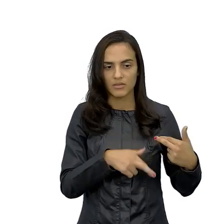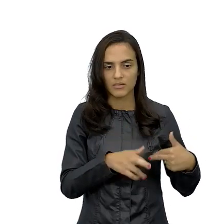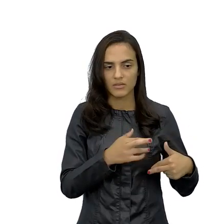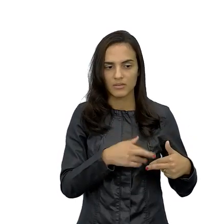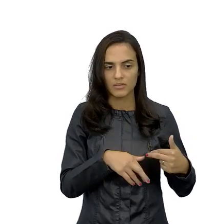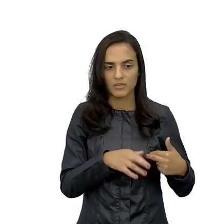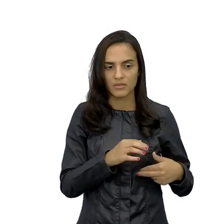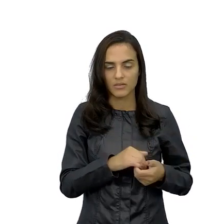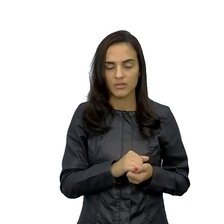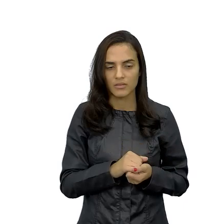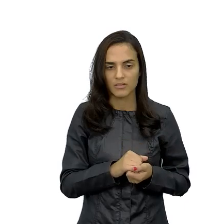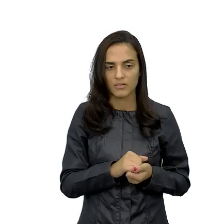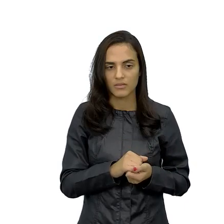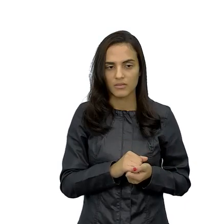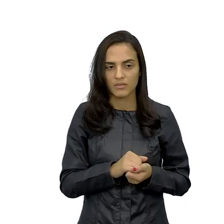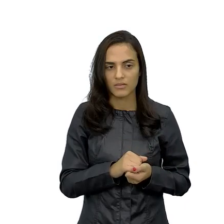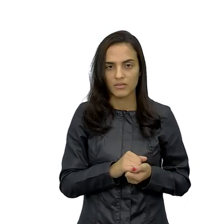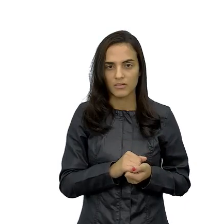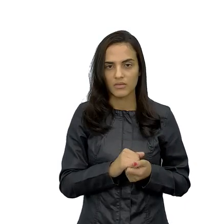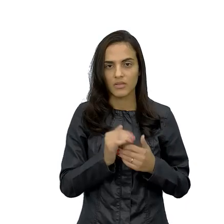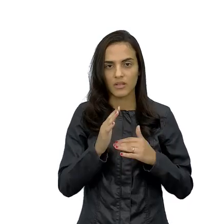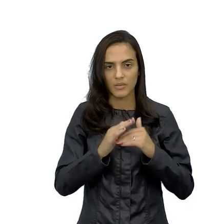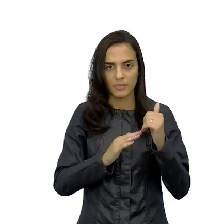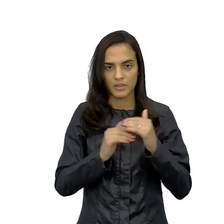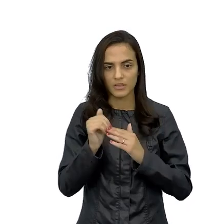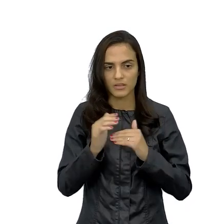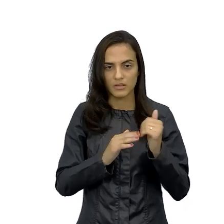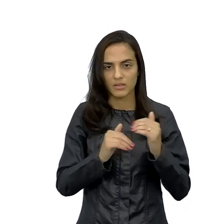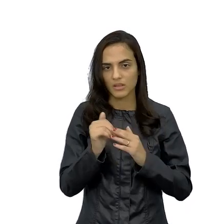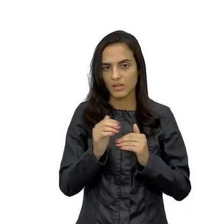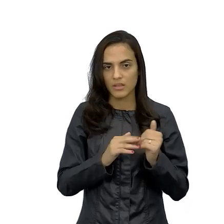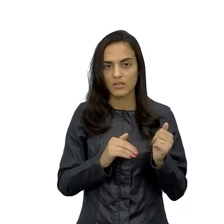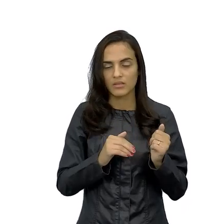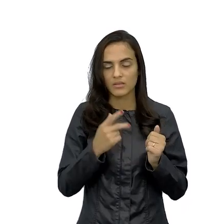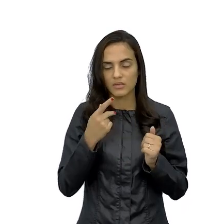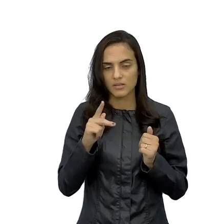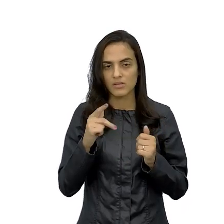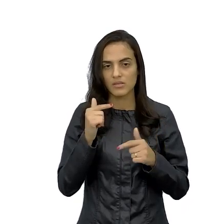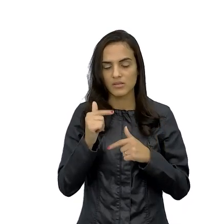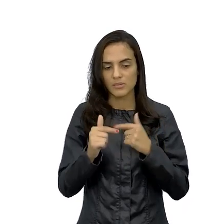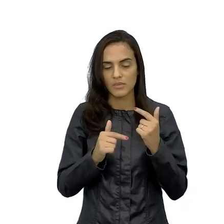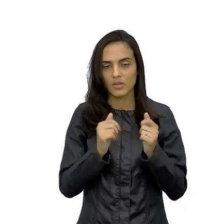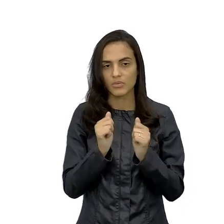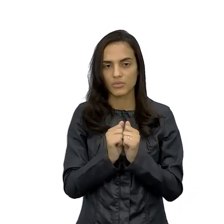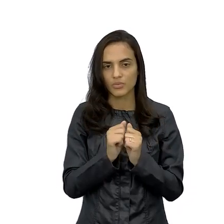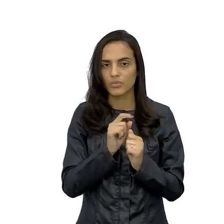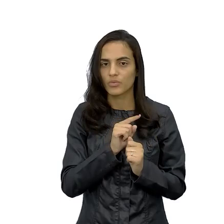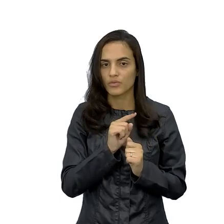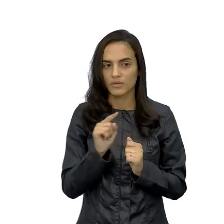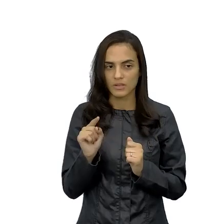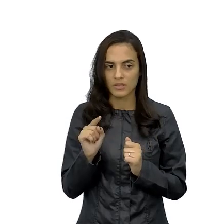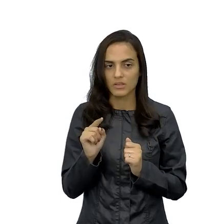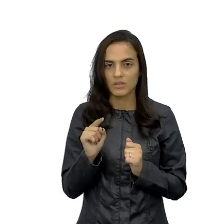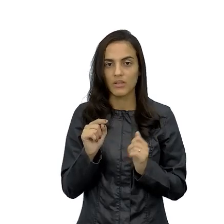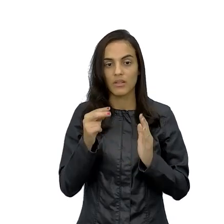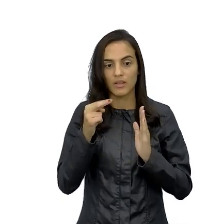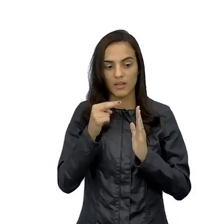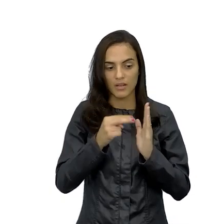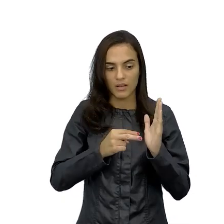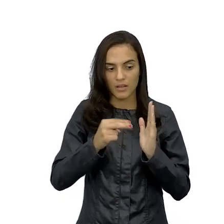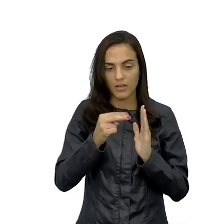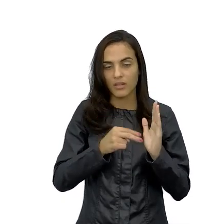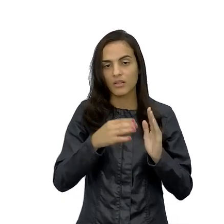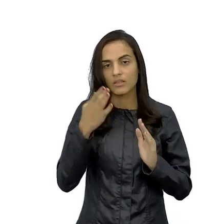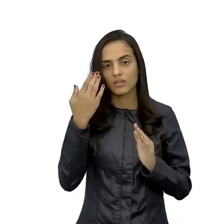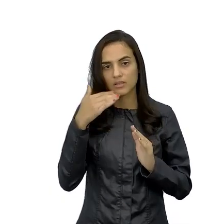No entanto, a habilidade que eu escolhi para trabalhar com vocês, que é essa, ler e